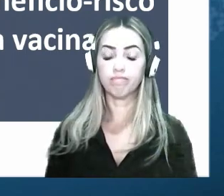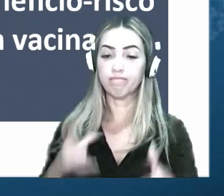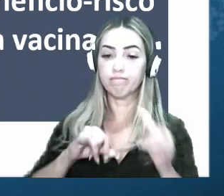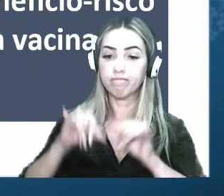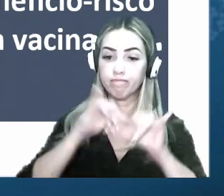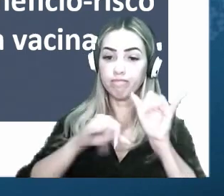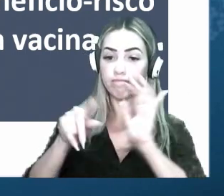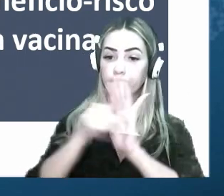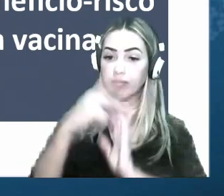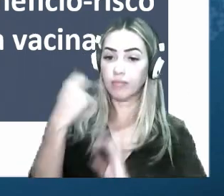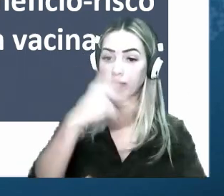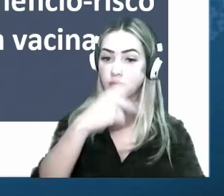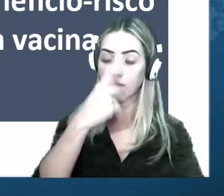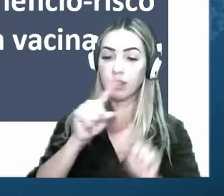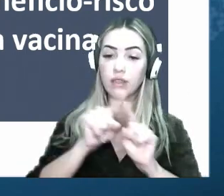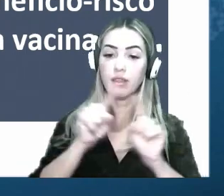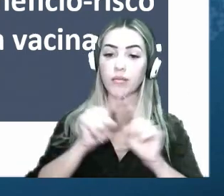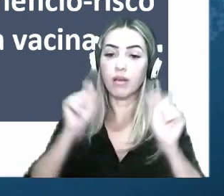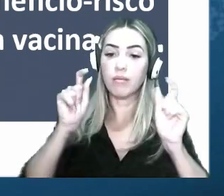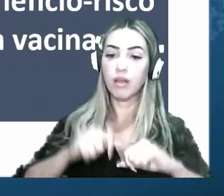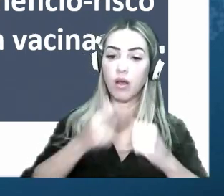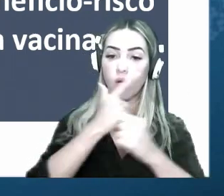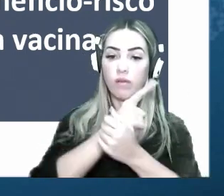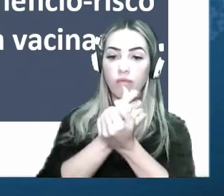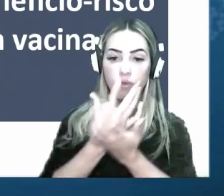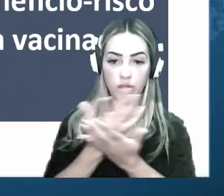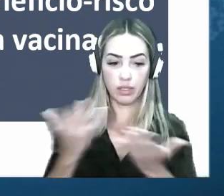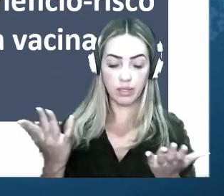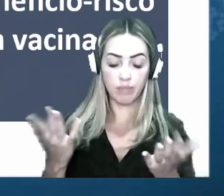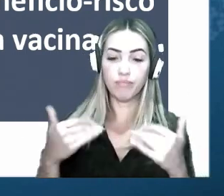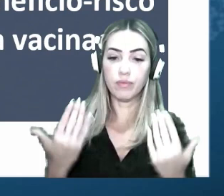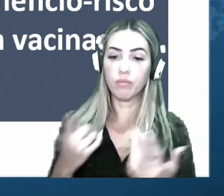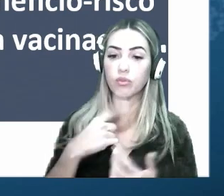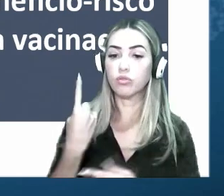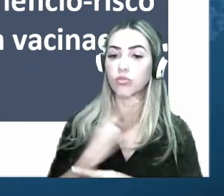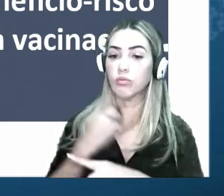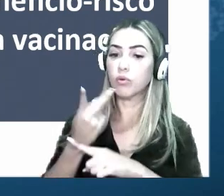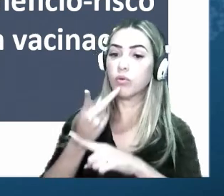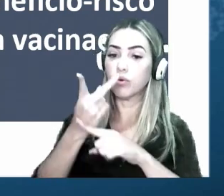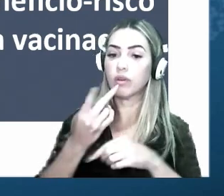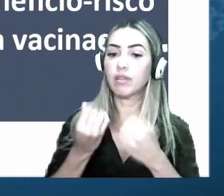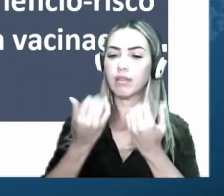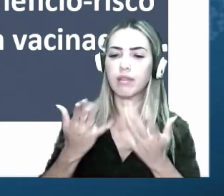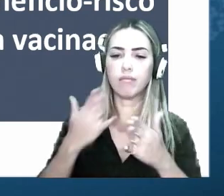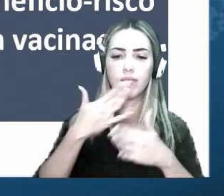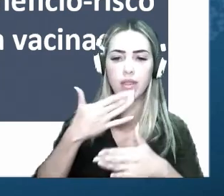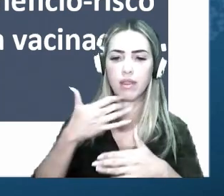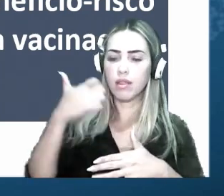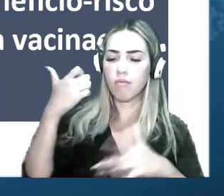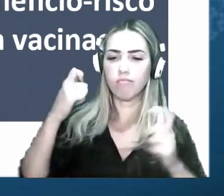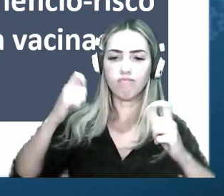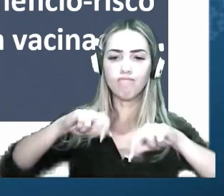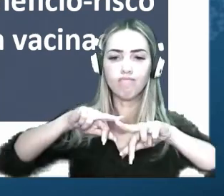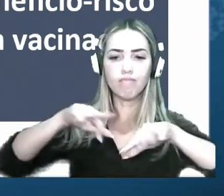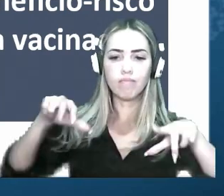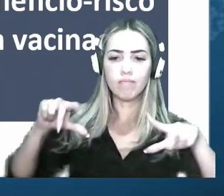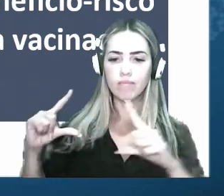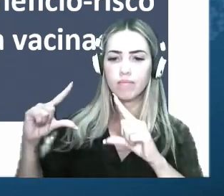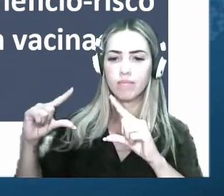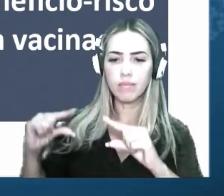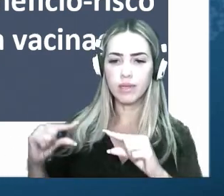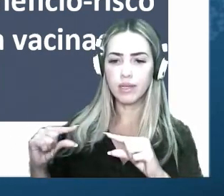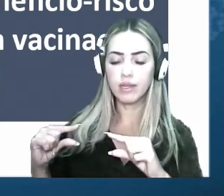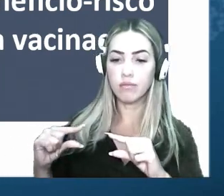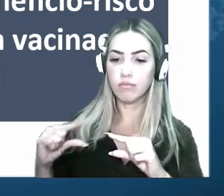e a sua capacidade de fornecimento. Então, a gente procurou fazer o melhor possível, dar o mínimo, dar o máximo,